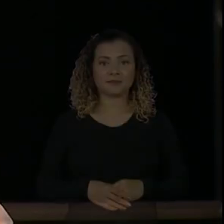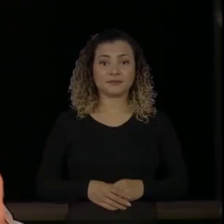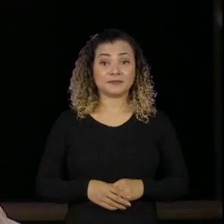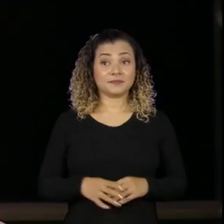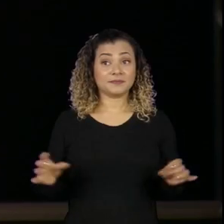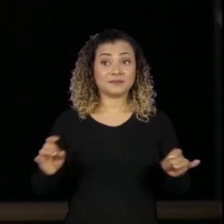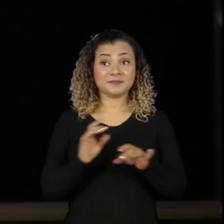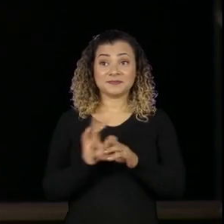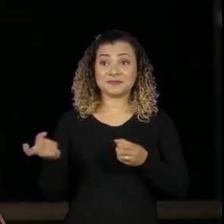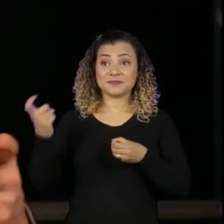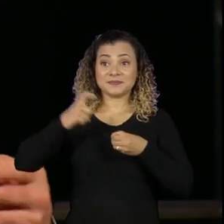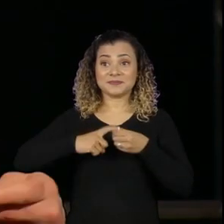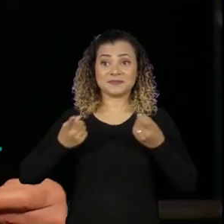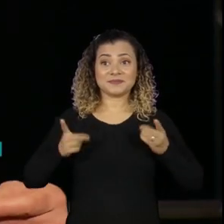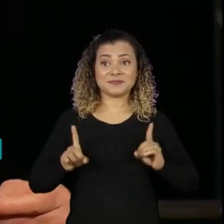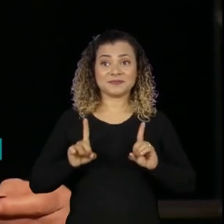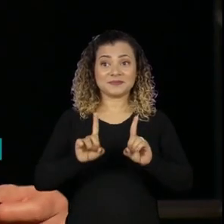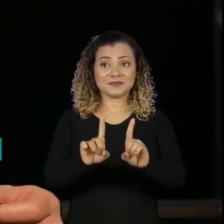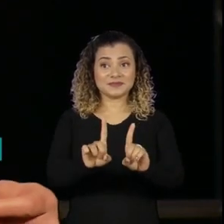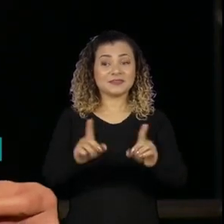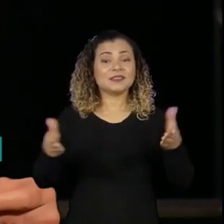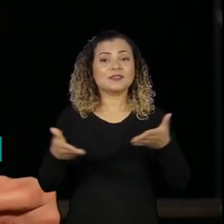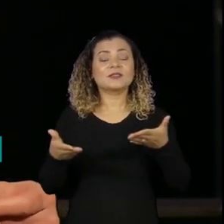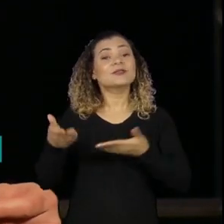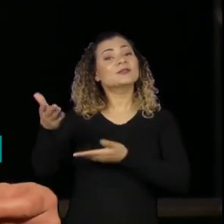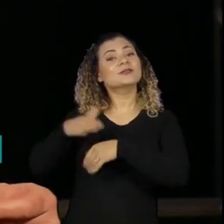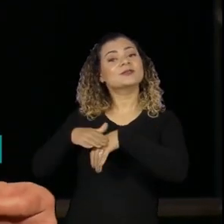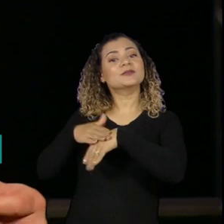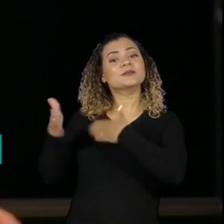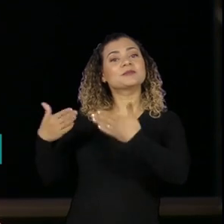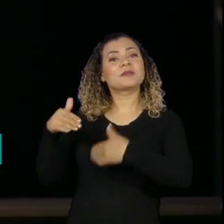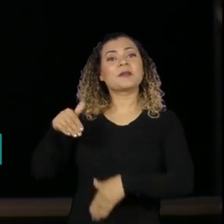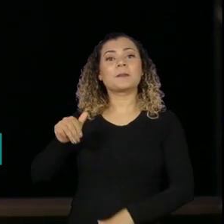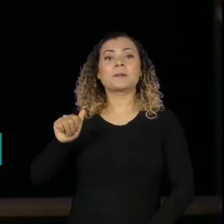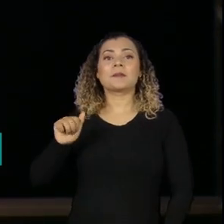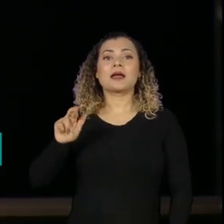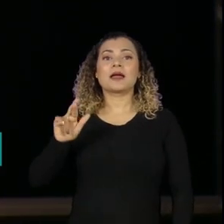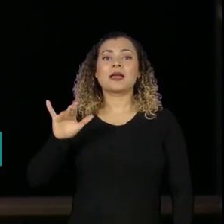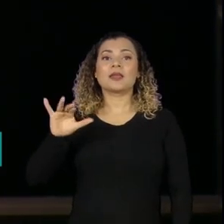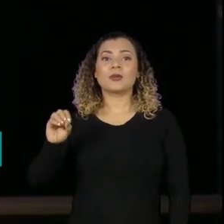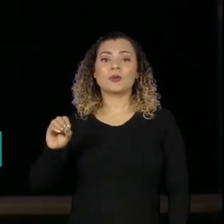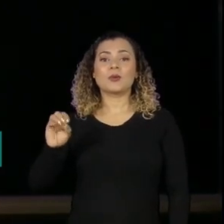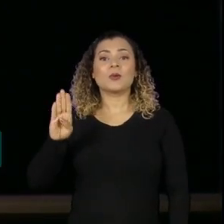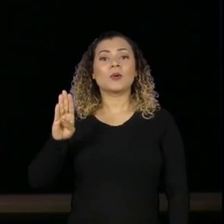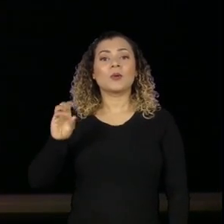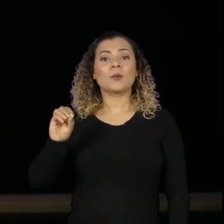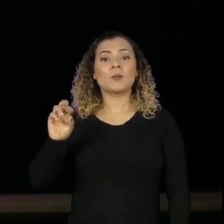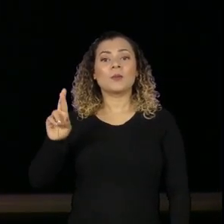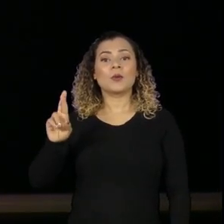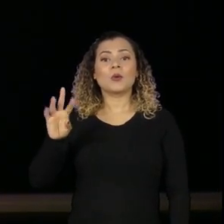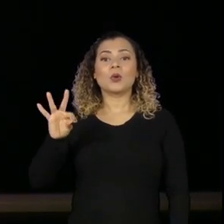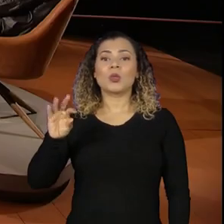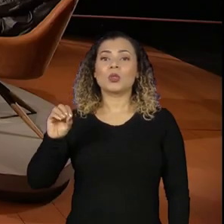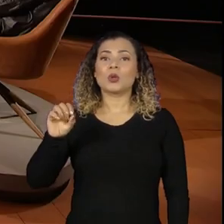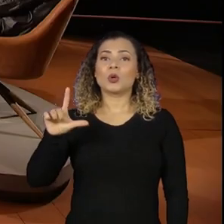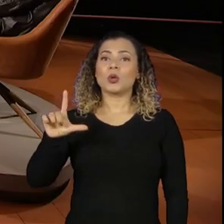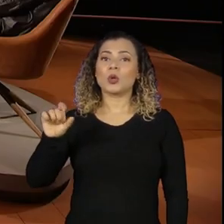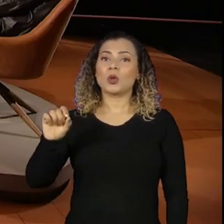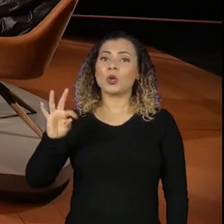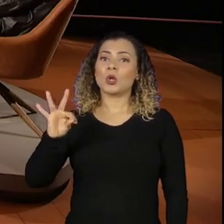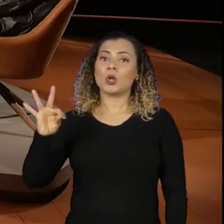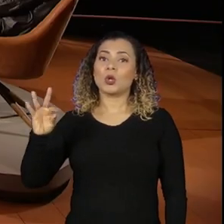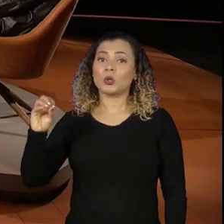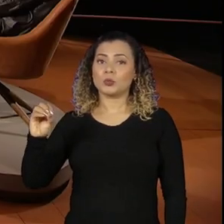Pronto, estamos de volta com o Persona, hoje conversando com o Mário Bortolotto. Mário, como você mesmo disse, nos anos 90, a partir dos anos